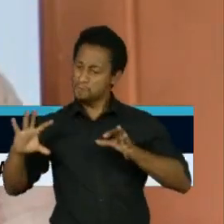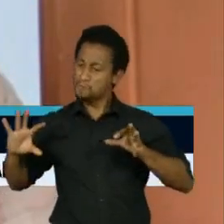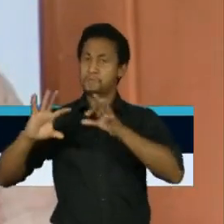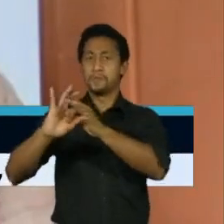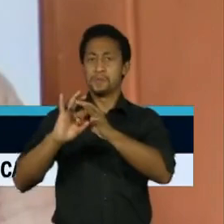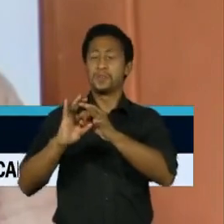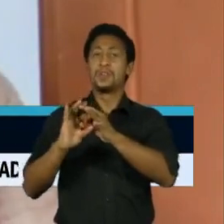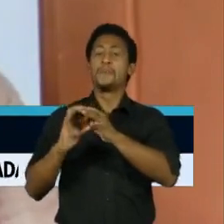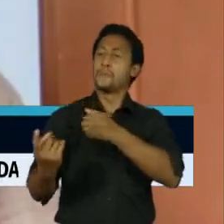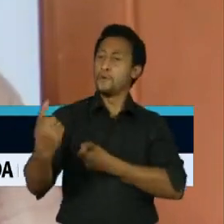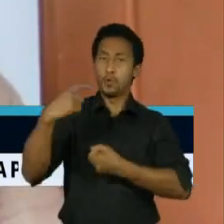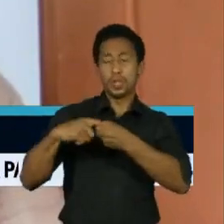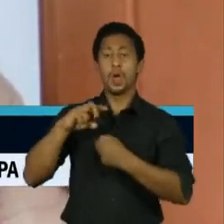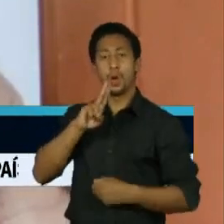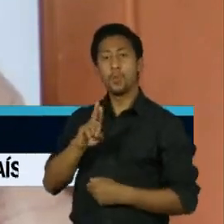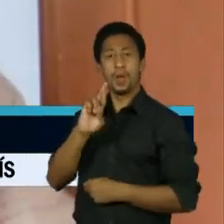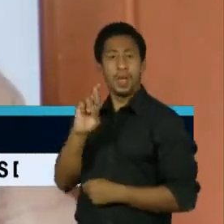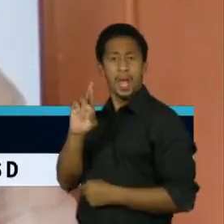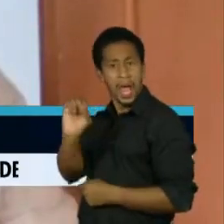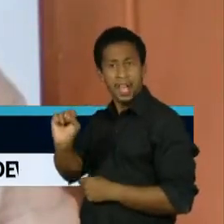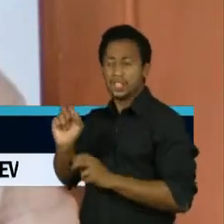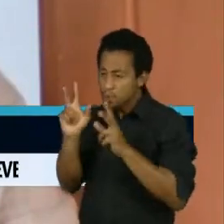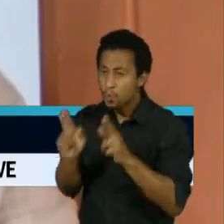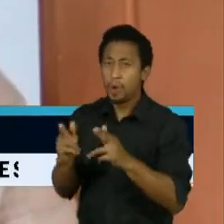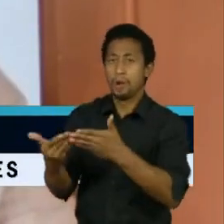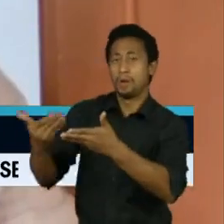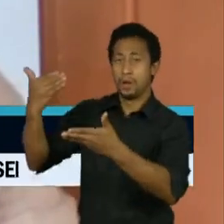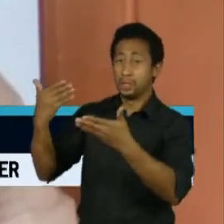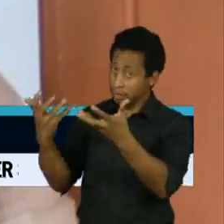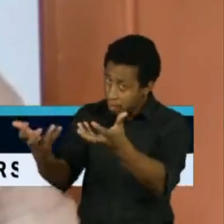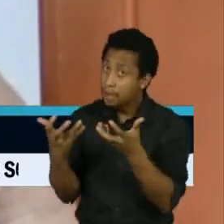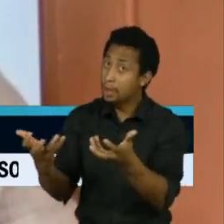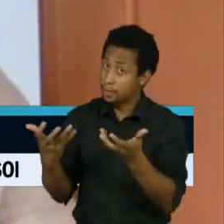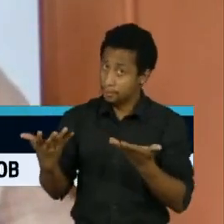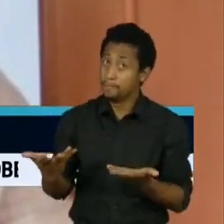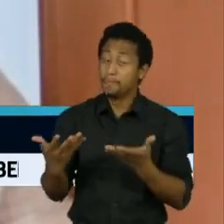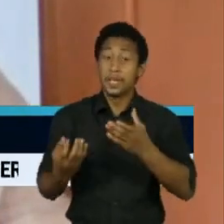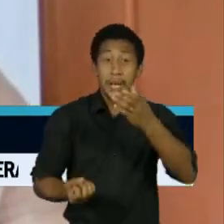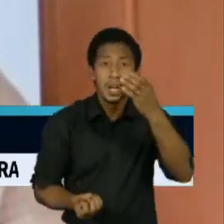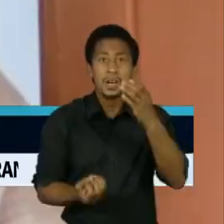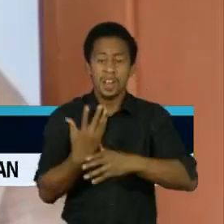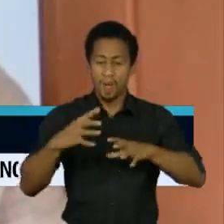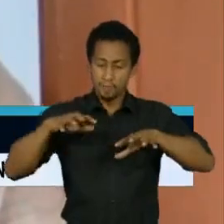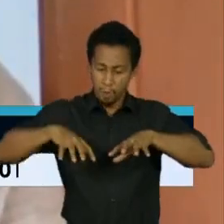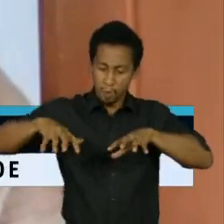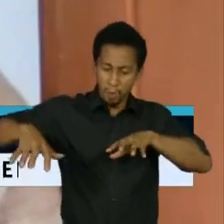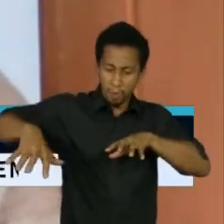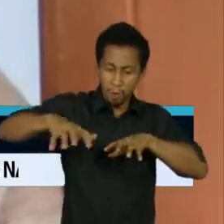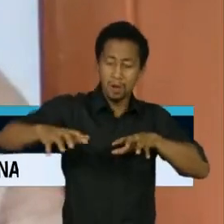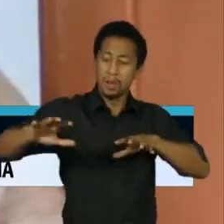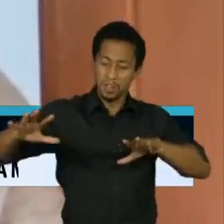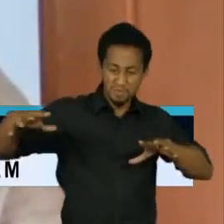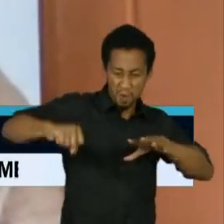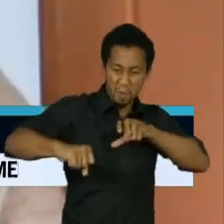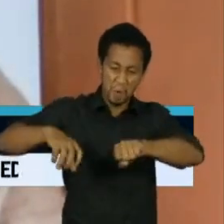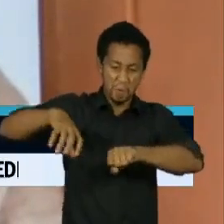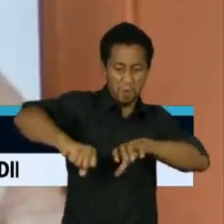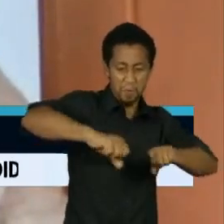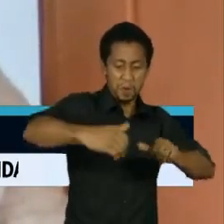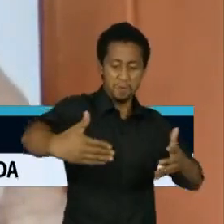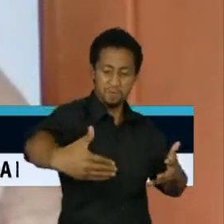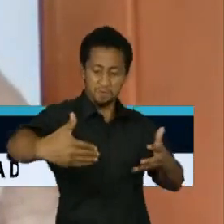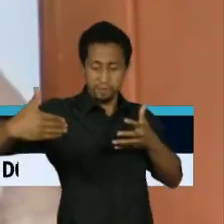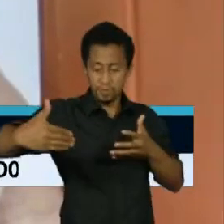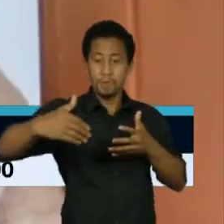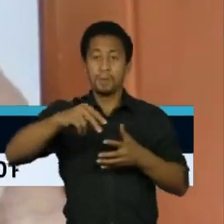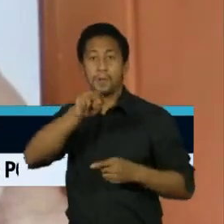Império Russo, não necessariamente com uma declaração de czar, mas na criação de espaços de segurança, ou pelo menos neutros, que